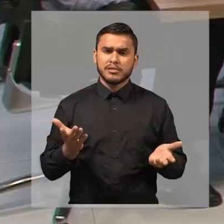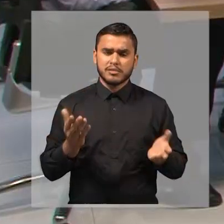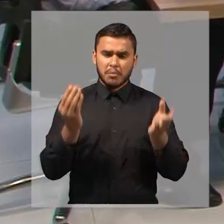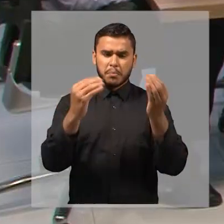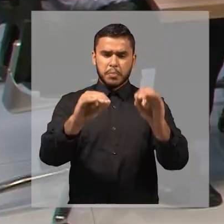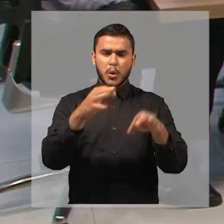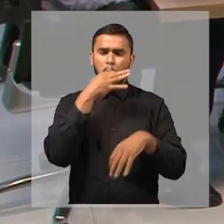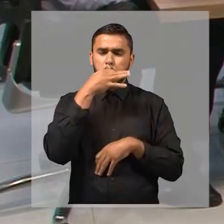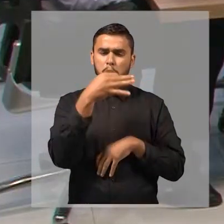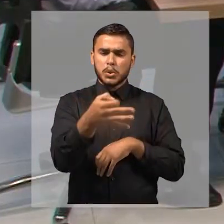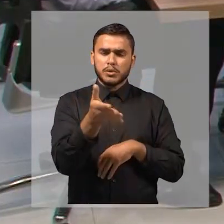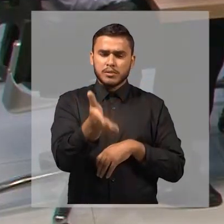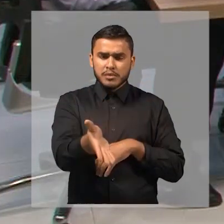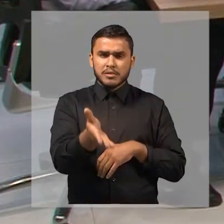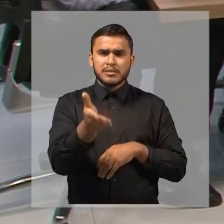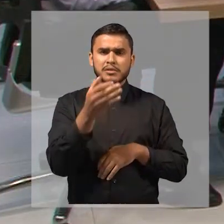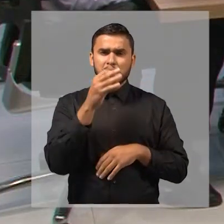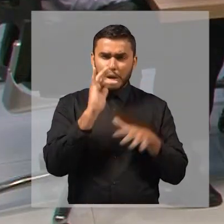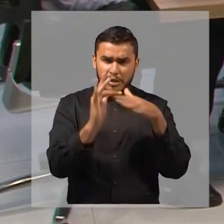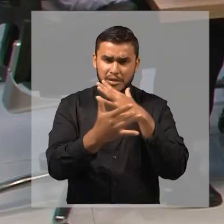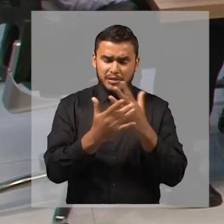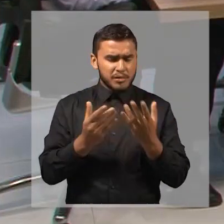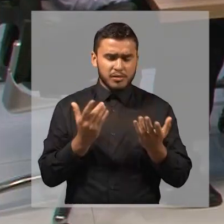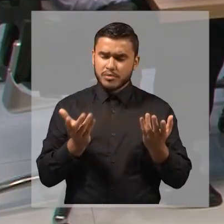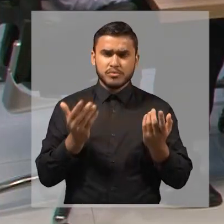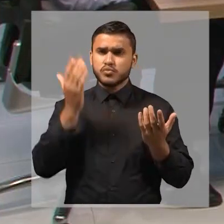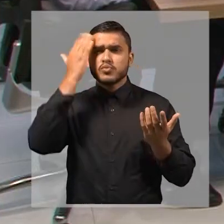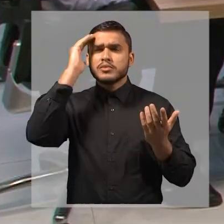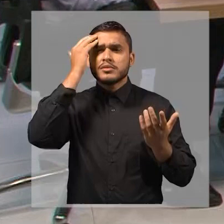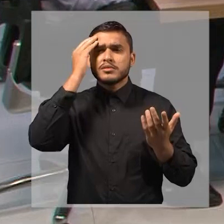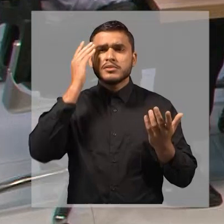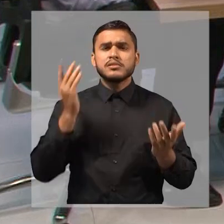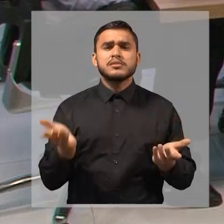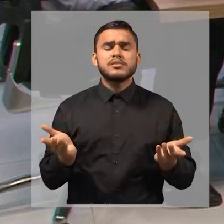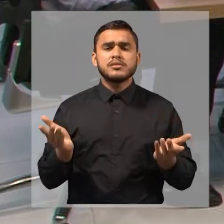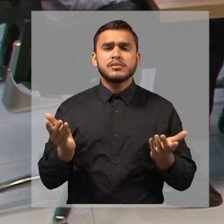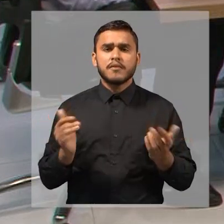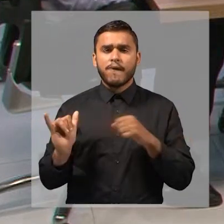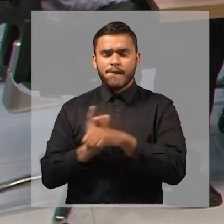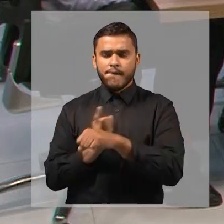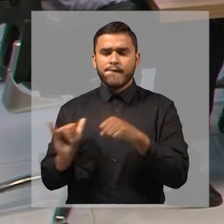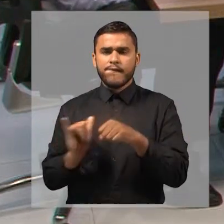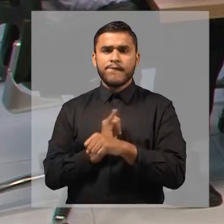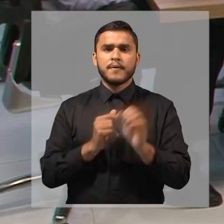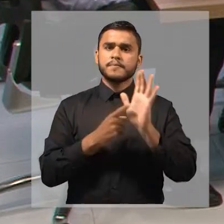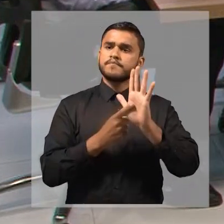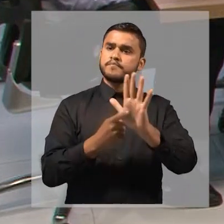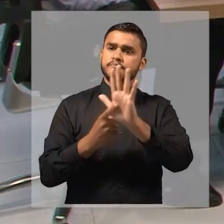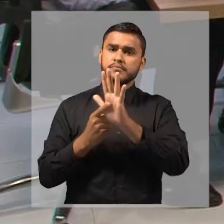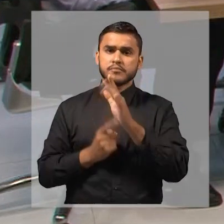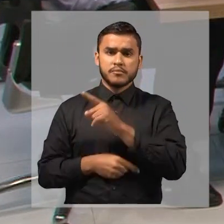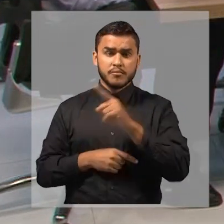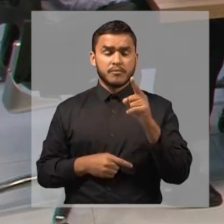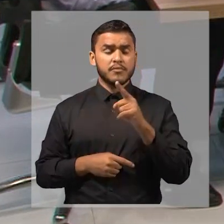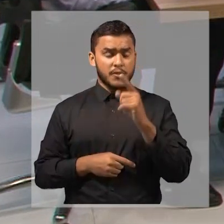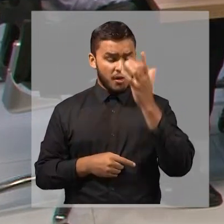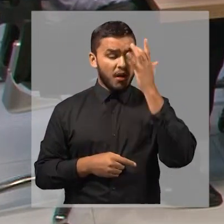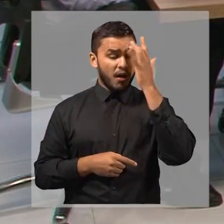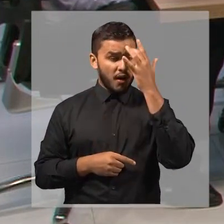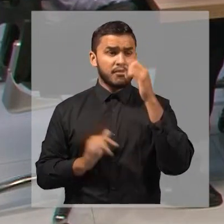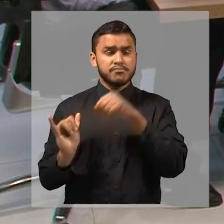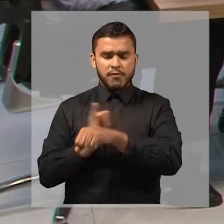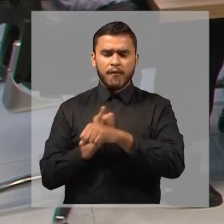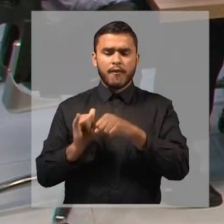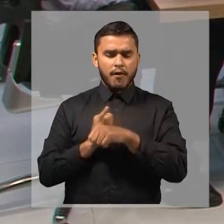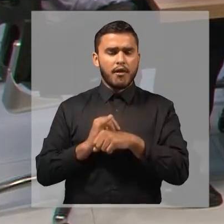de tudo. Você não tem condições de o que ele quer com isso. Né? Talvez seja até uma estratégia, e